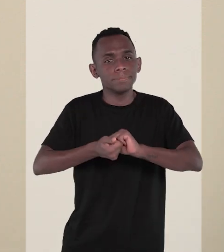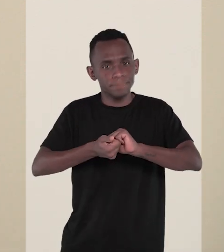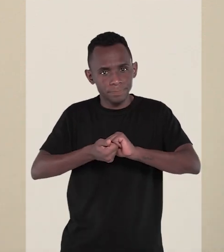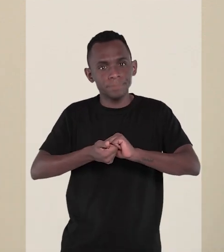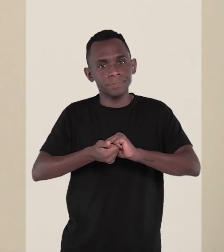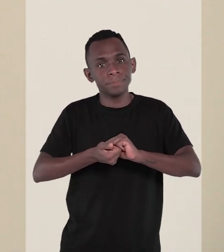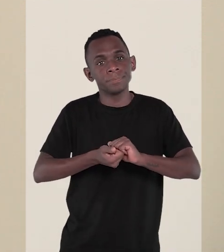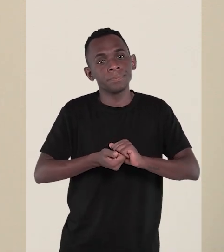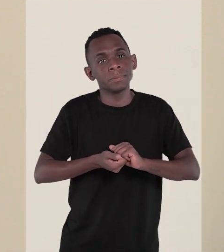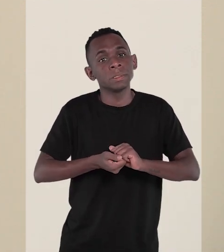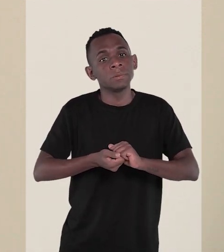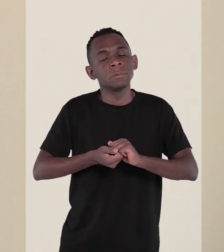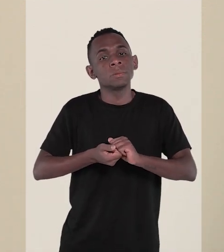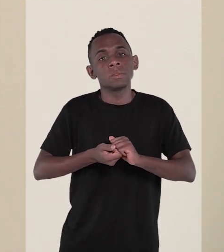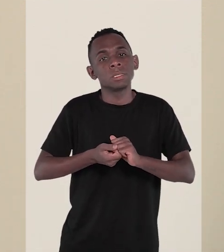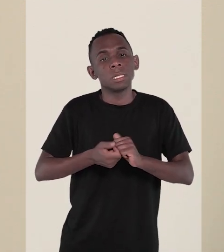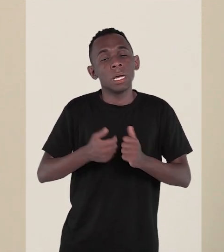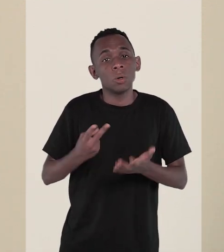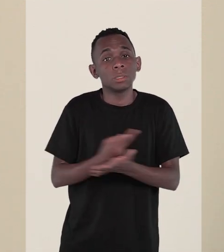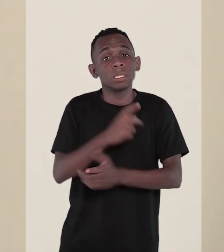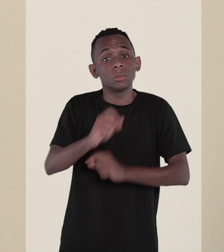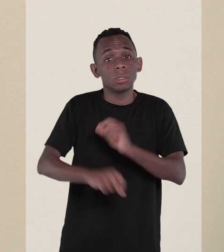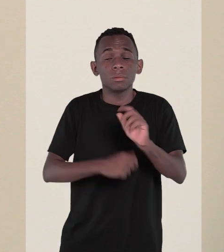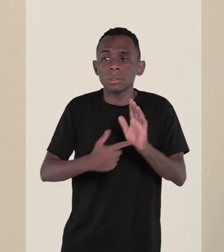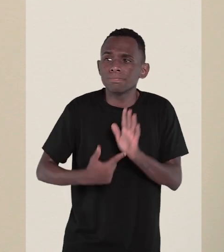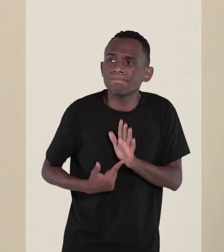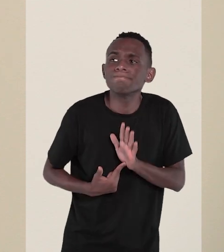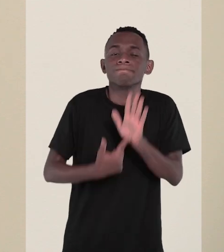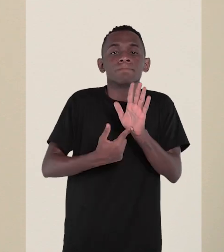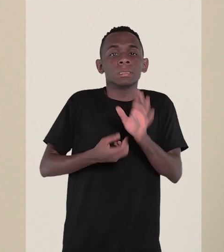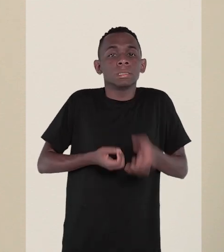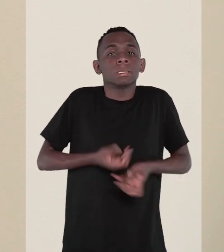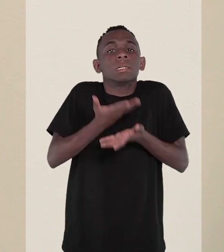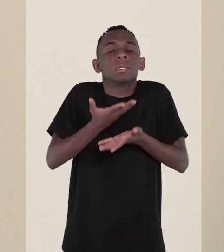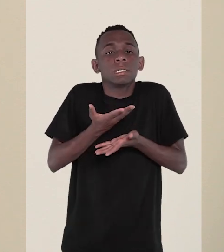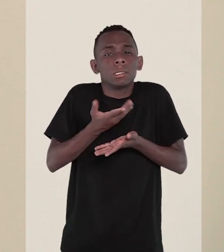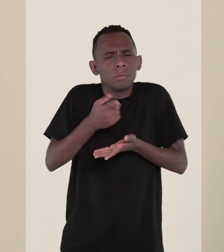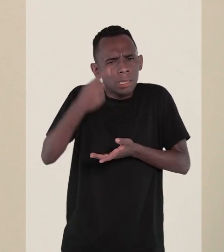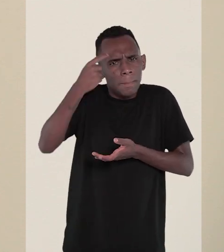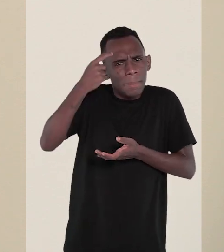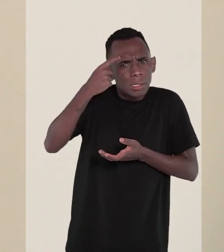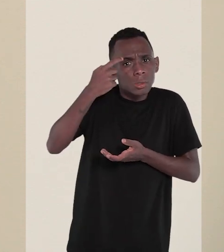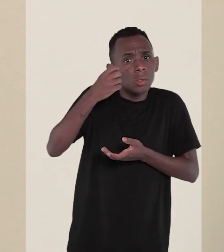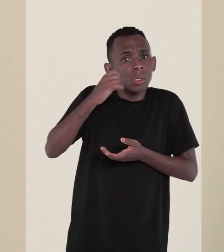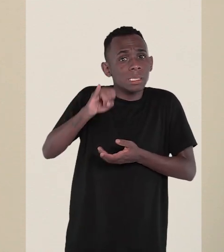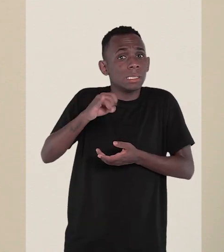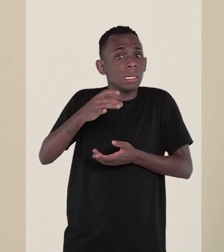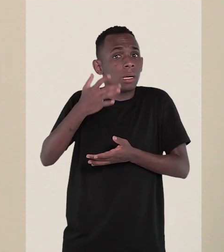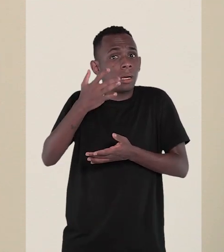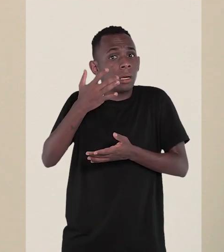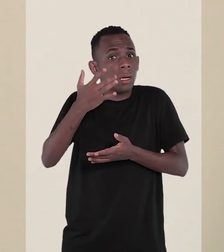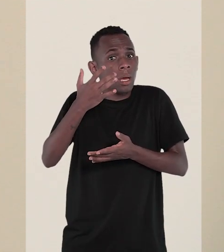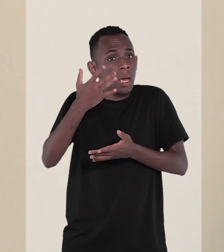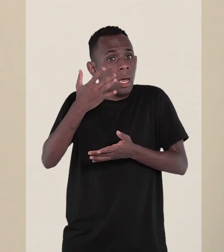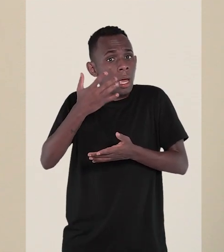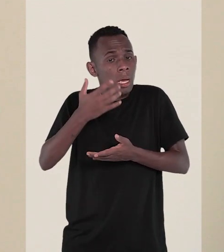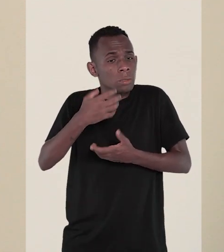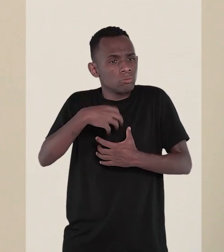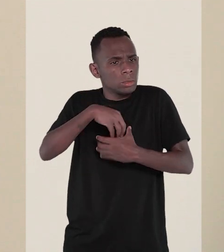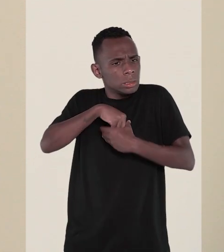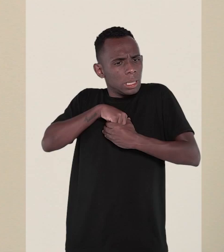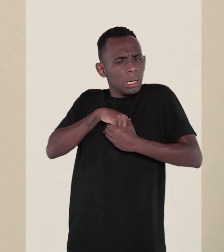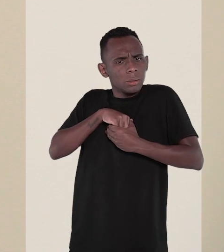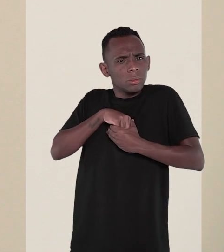você escreve alguma coisa, você acaba se expondo. Você chegou a pensar que, de alguma forma, isso pudesse fragilizar